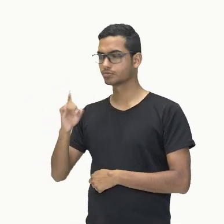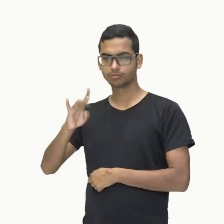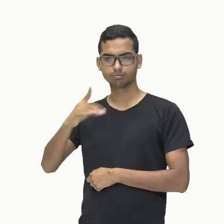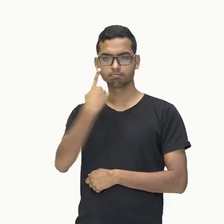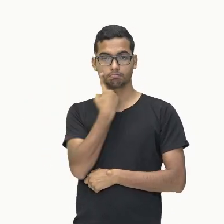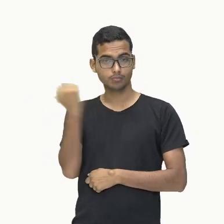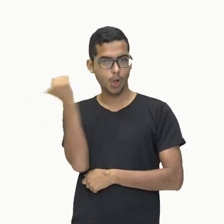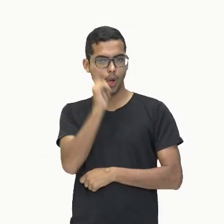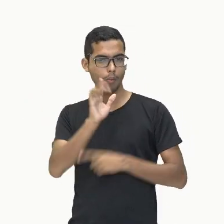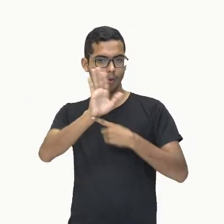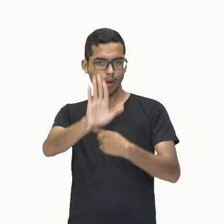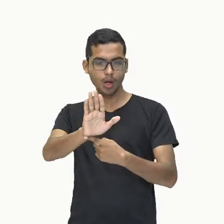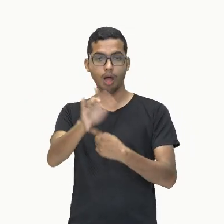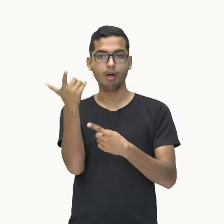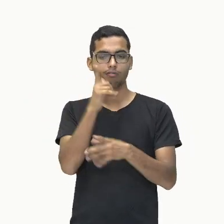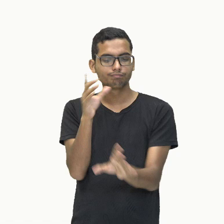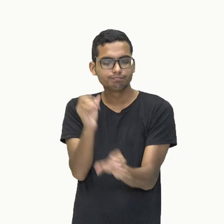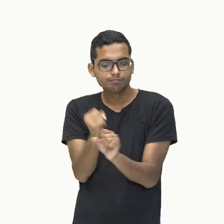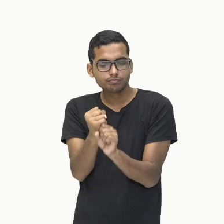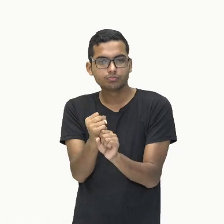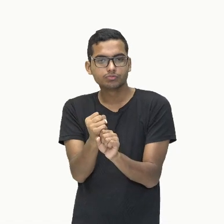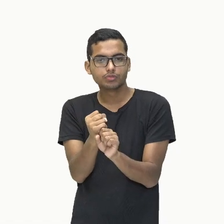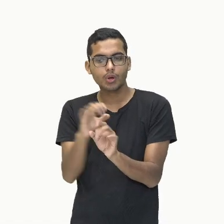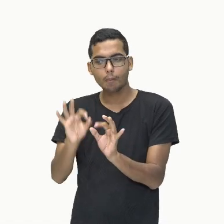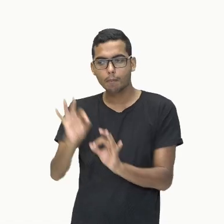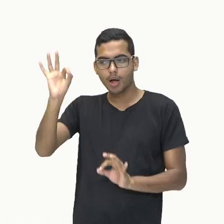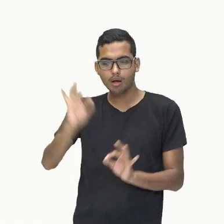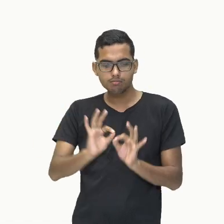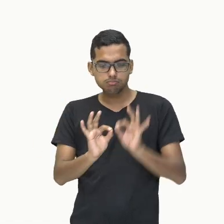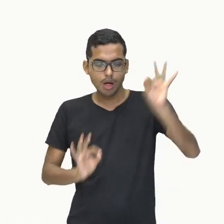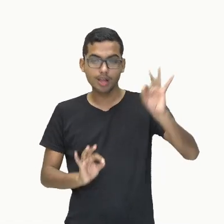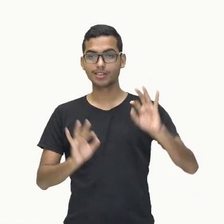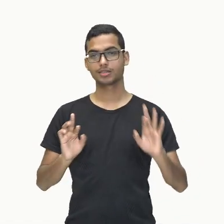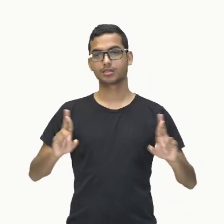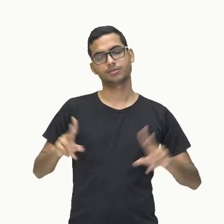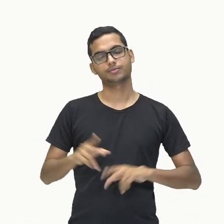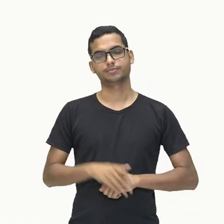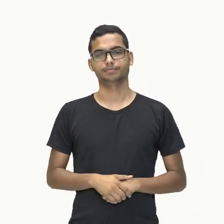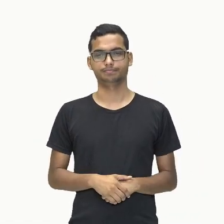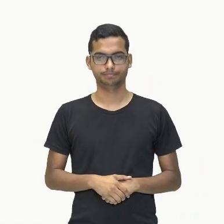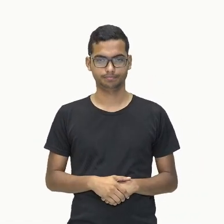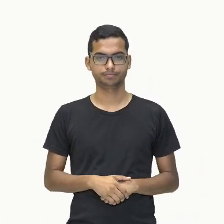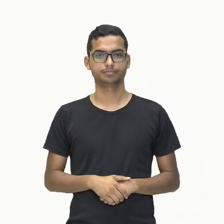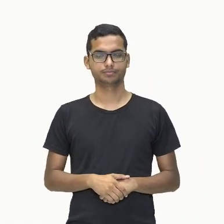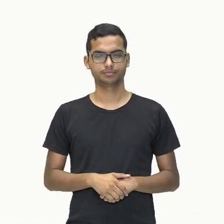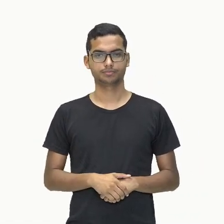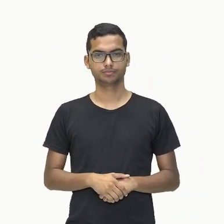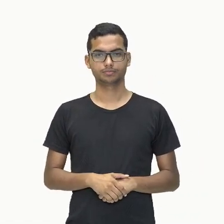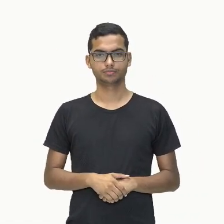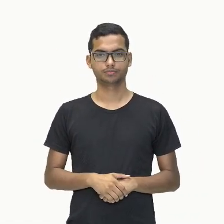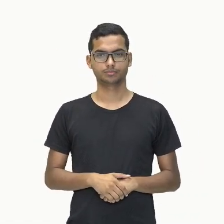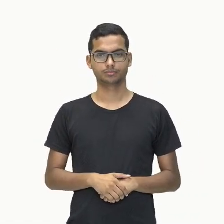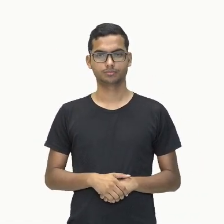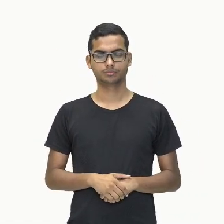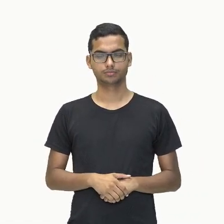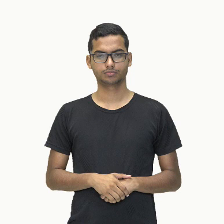representei aqui, você vai calcular duas medidas diferentes. E nenhuma das duas medidas vai ter uma